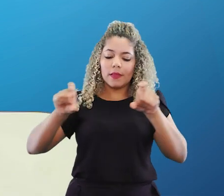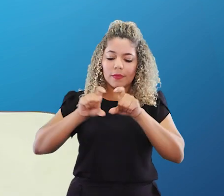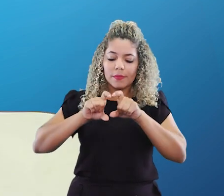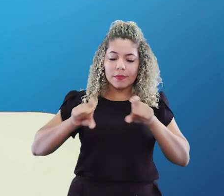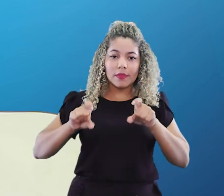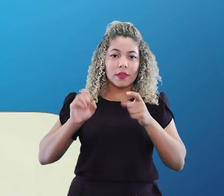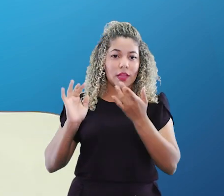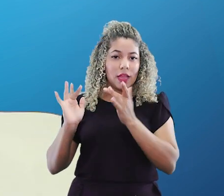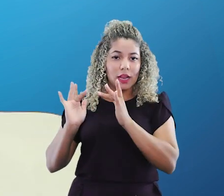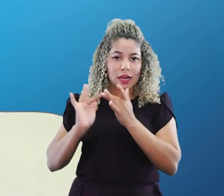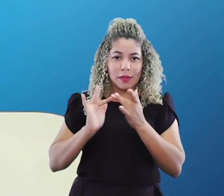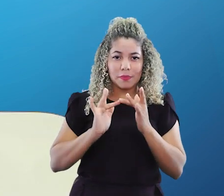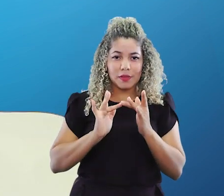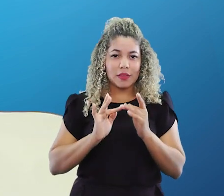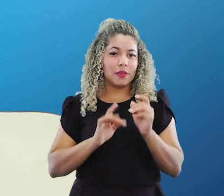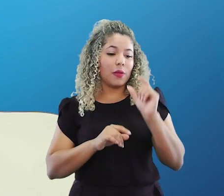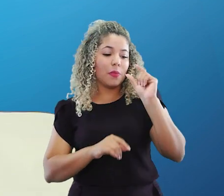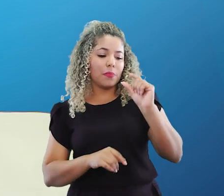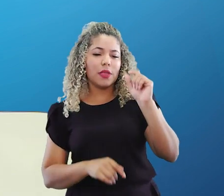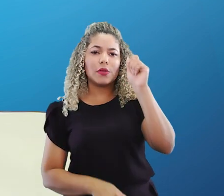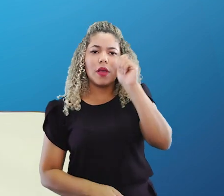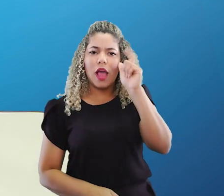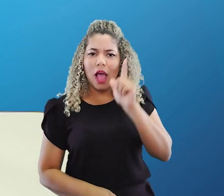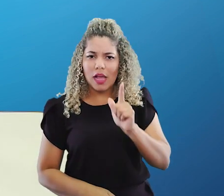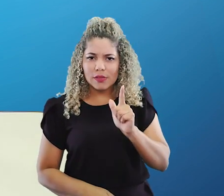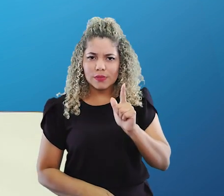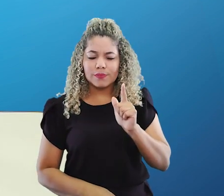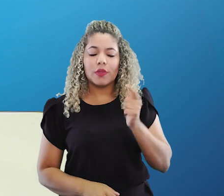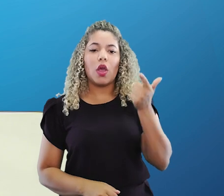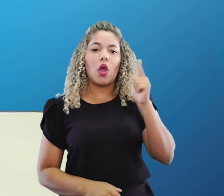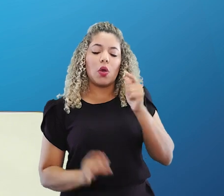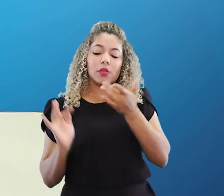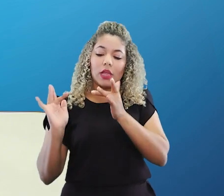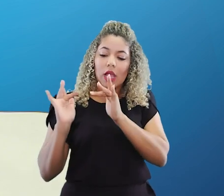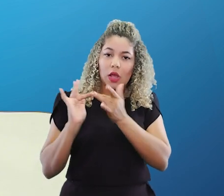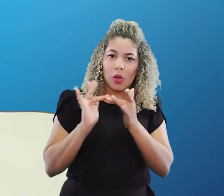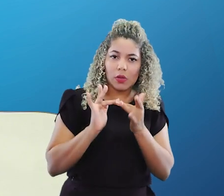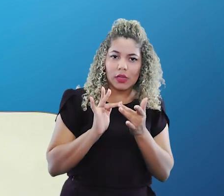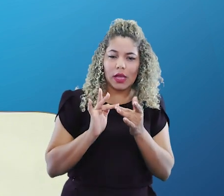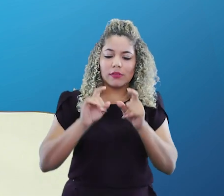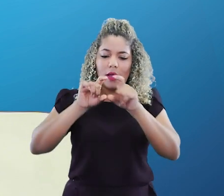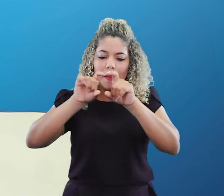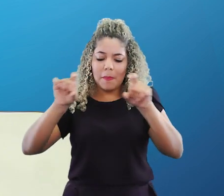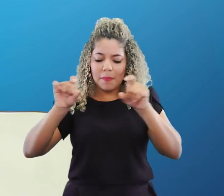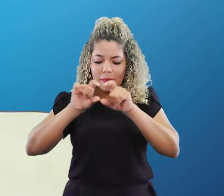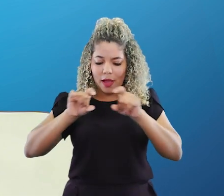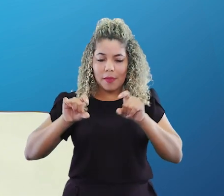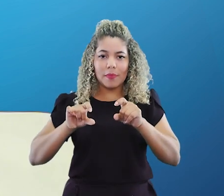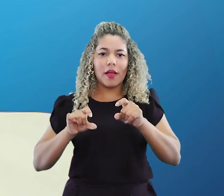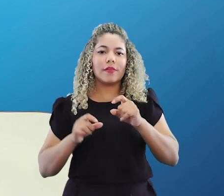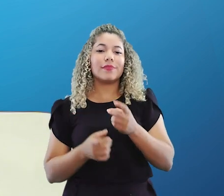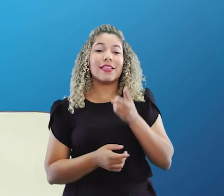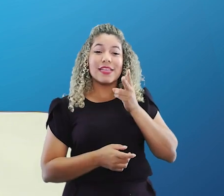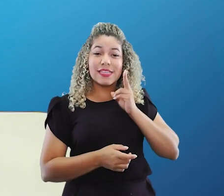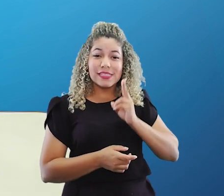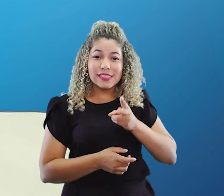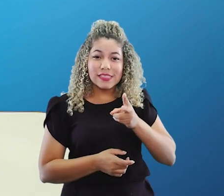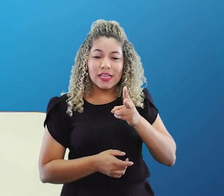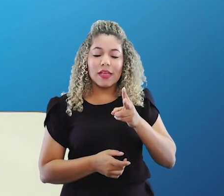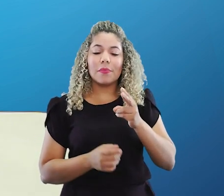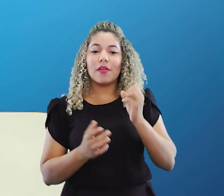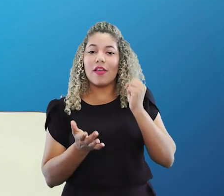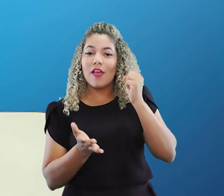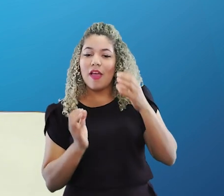a ligação de pinos azuis. Esses pinos azuis conseguem conectar duas barras ou 3 barras em sequência e todas elas